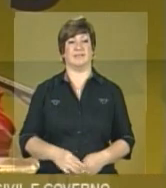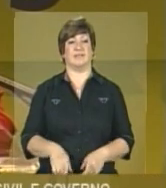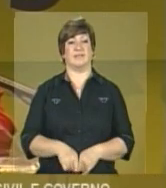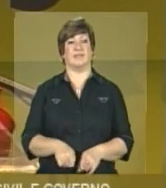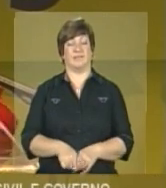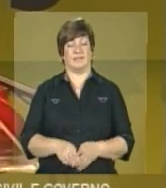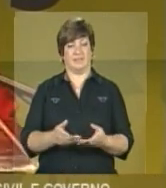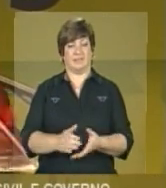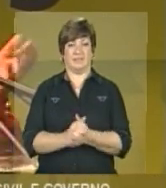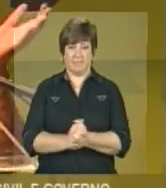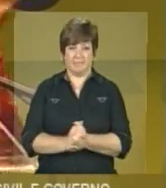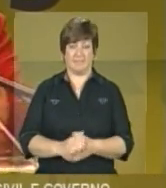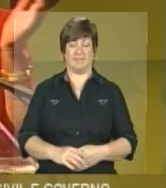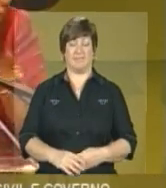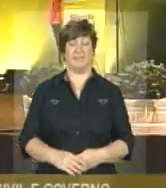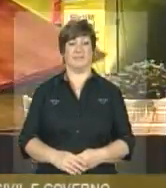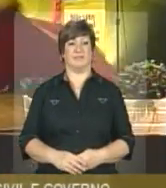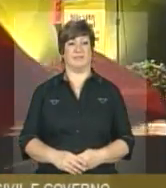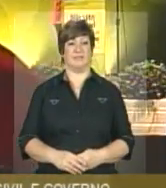meu amigo.